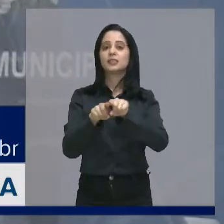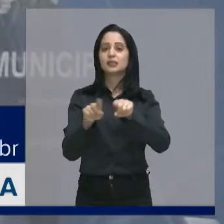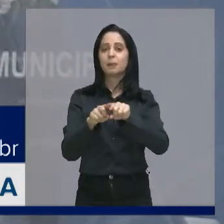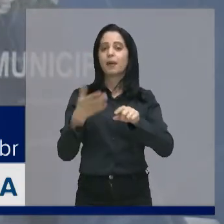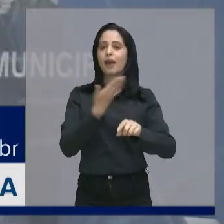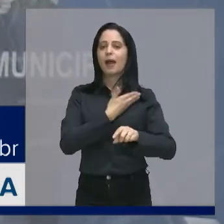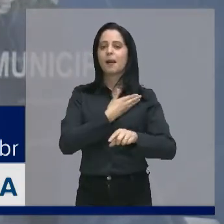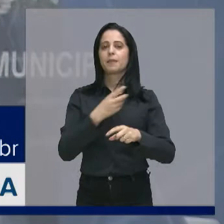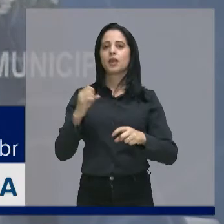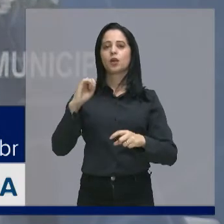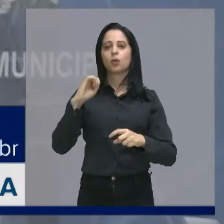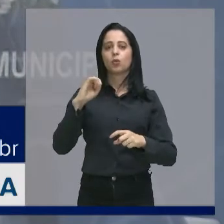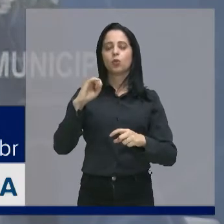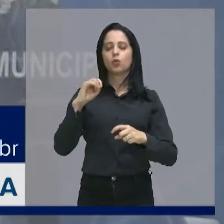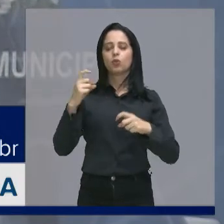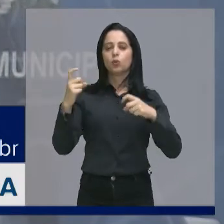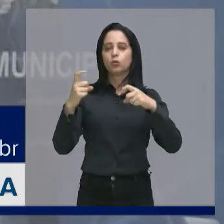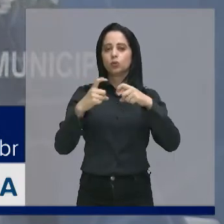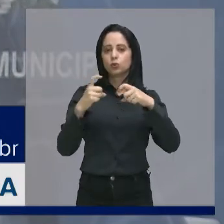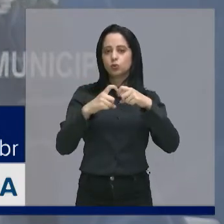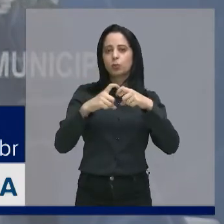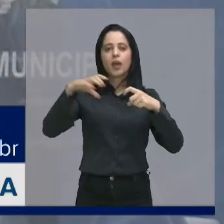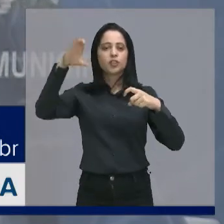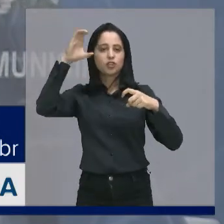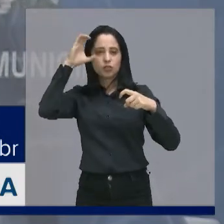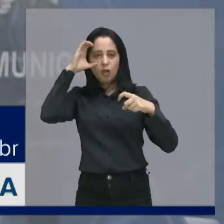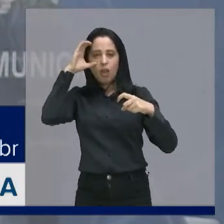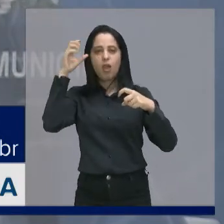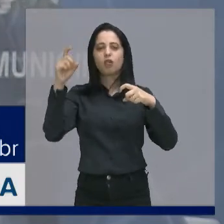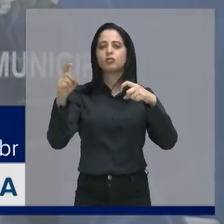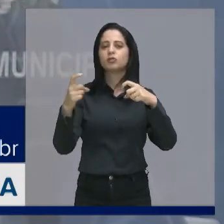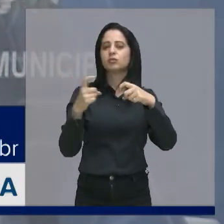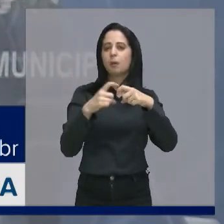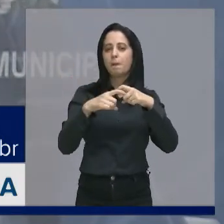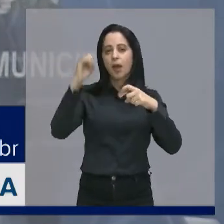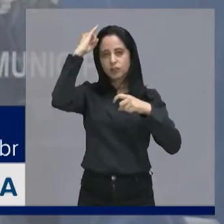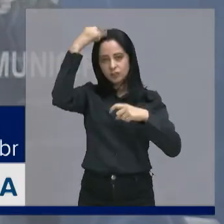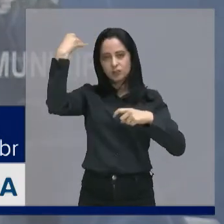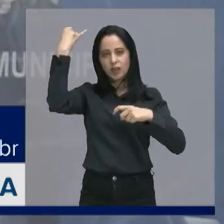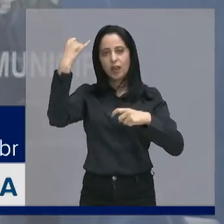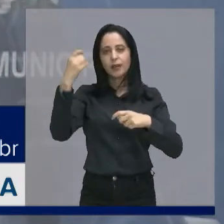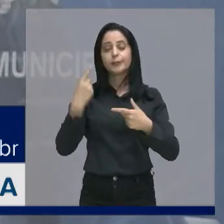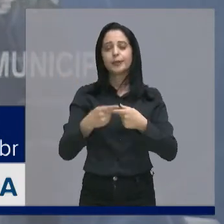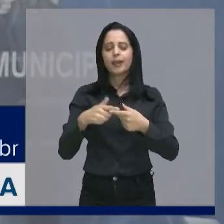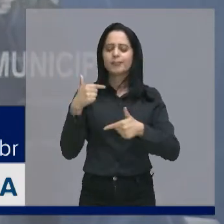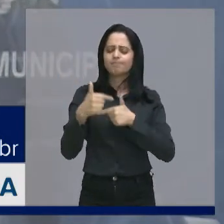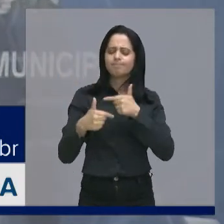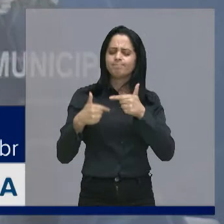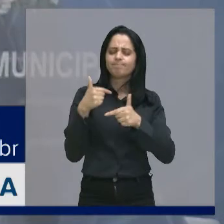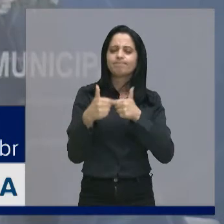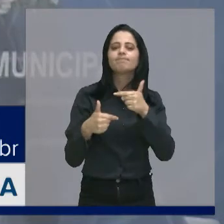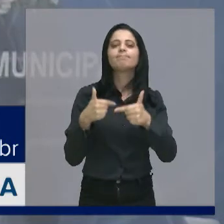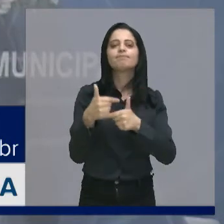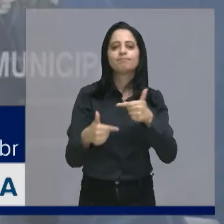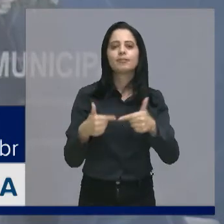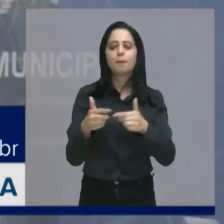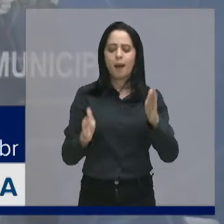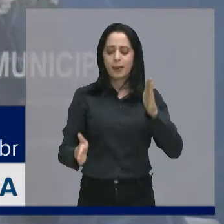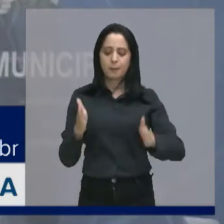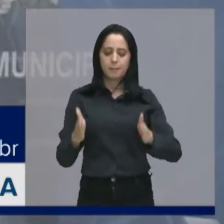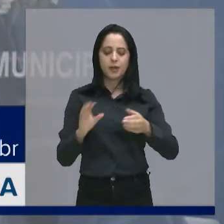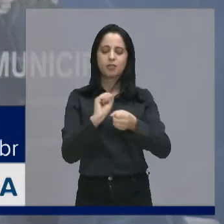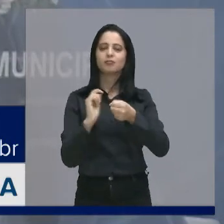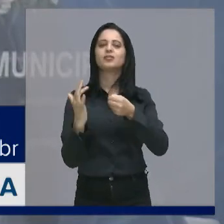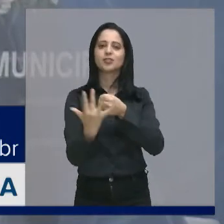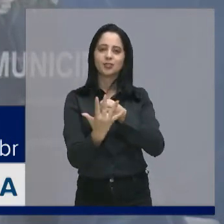eles que têm trabalhado tanto aí nessa pandemia, né? Por todos